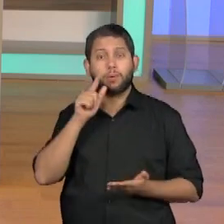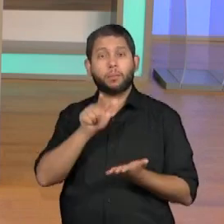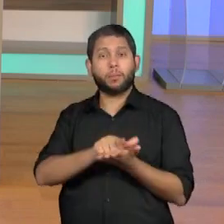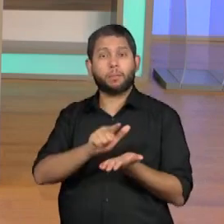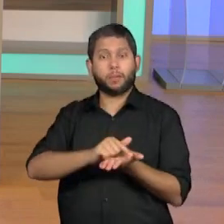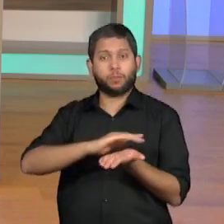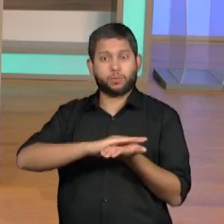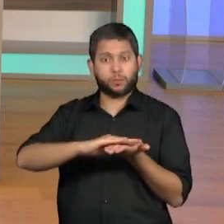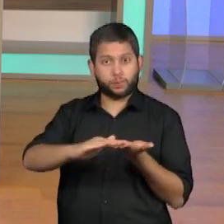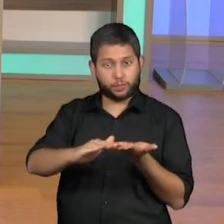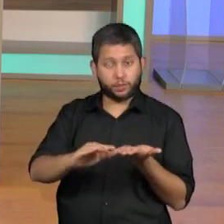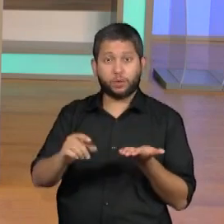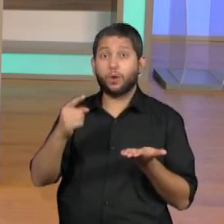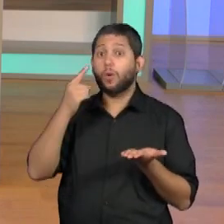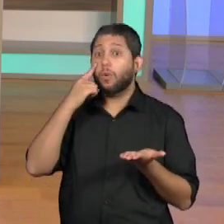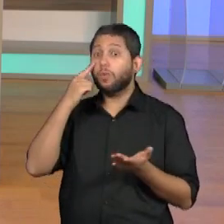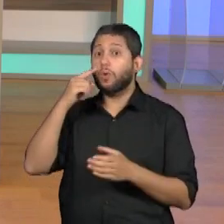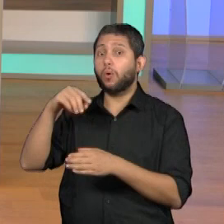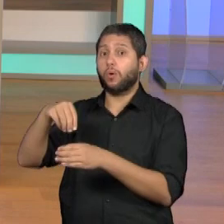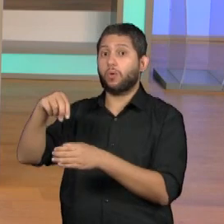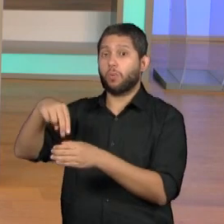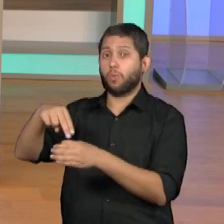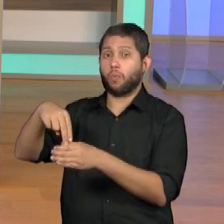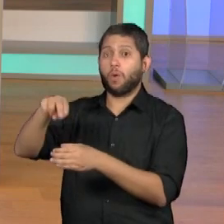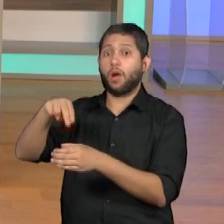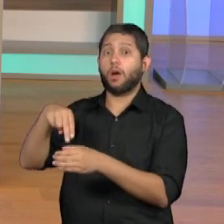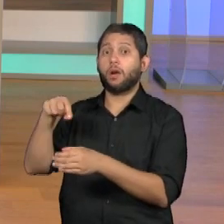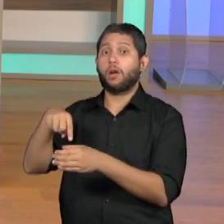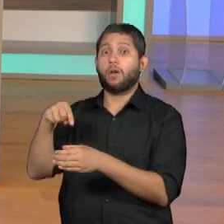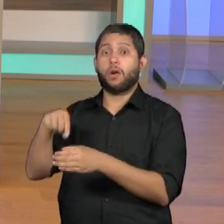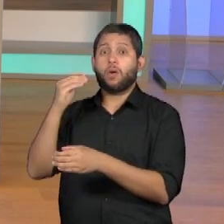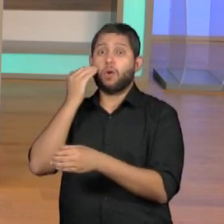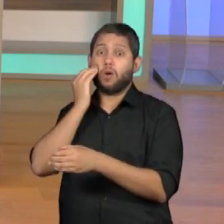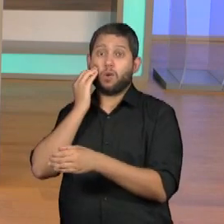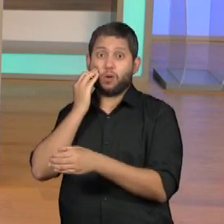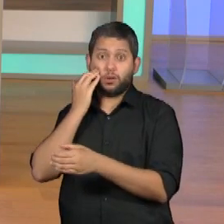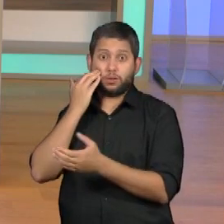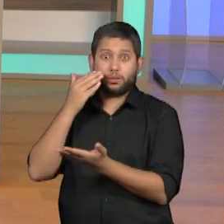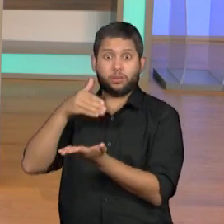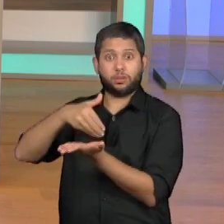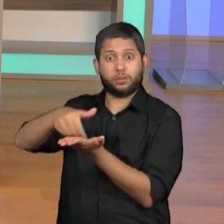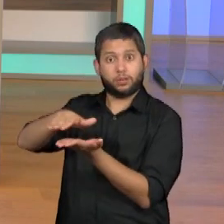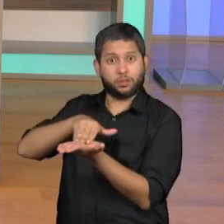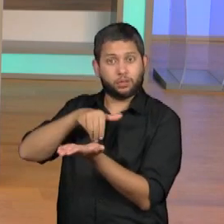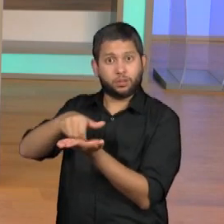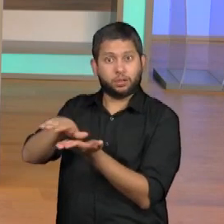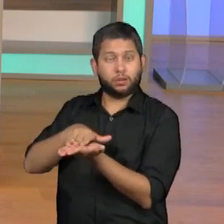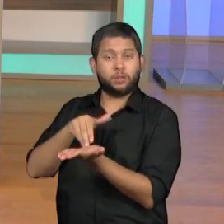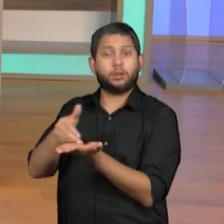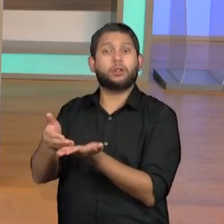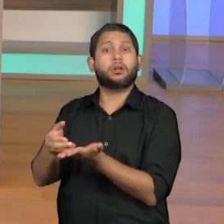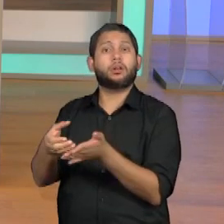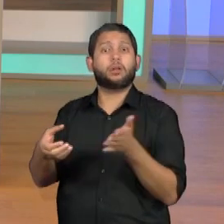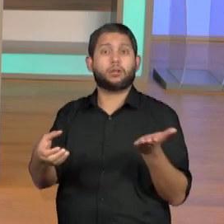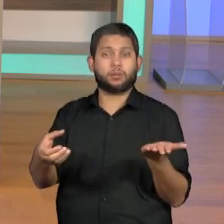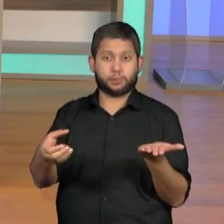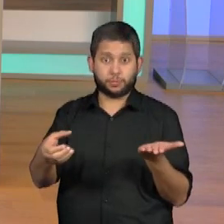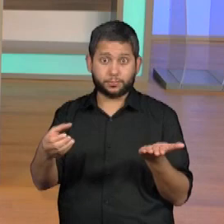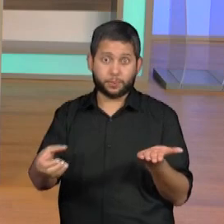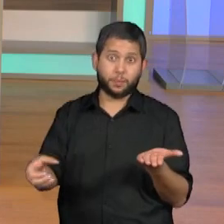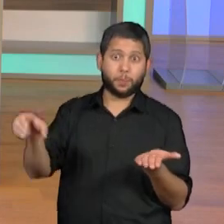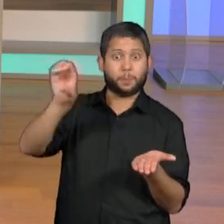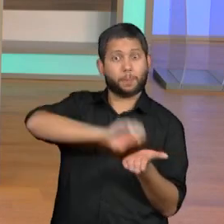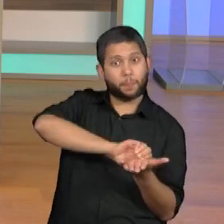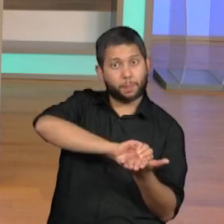vou escolher o guache cor-de-rosa. Eu gosto de cor-de-rosa. E vamos pintar